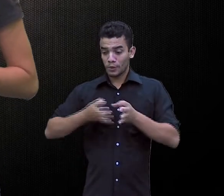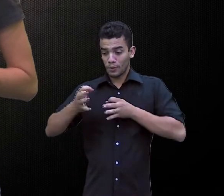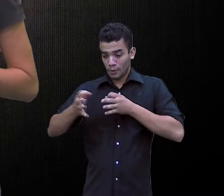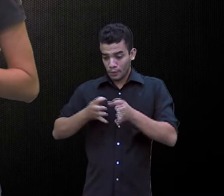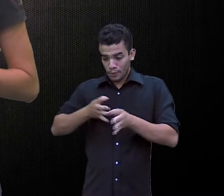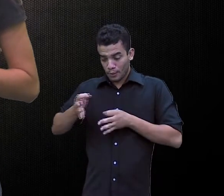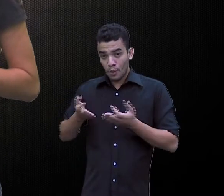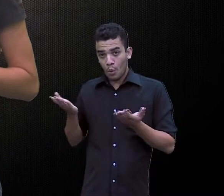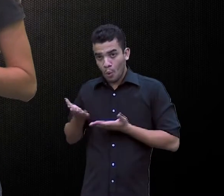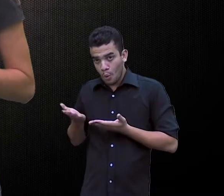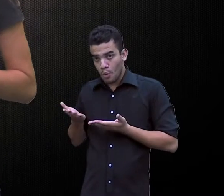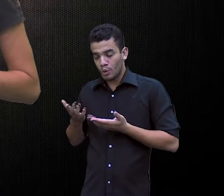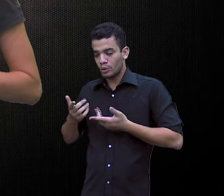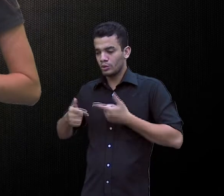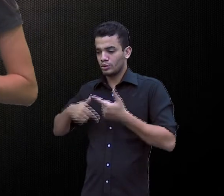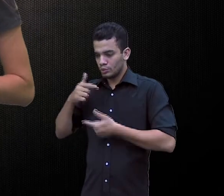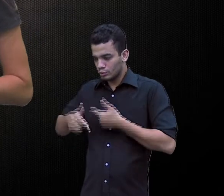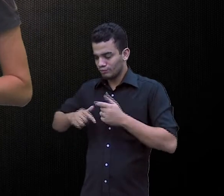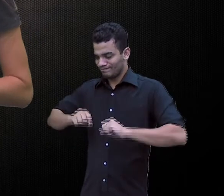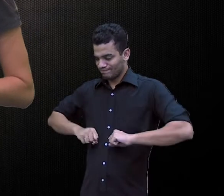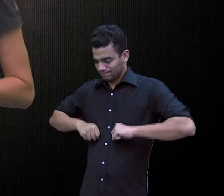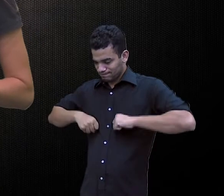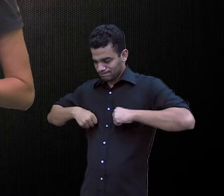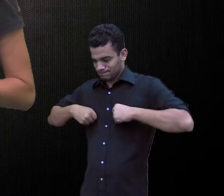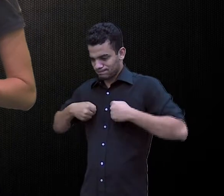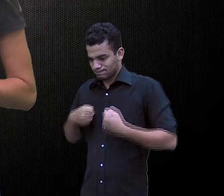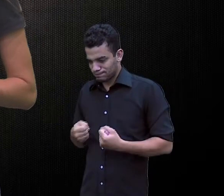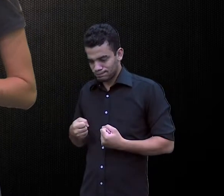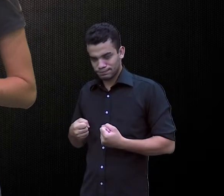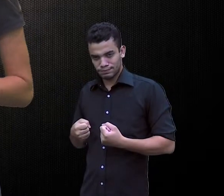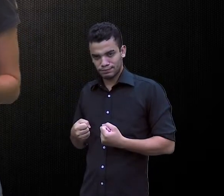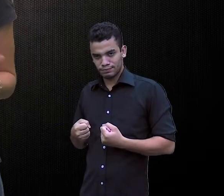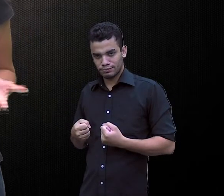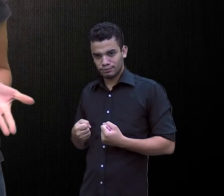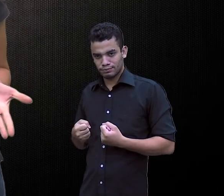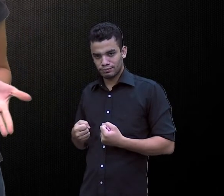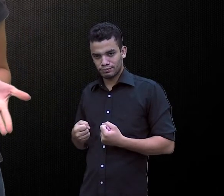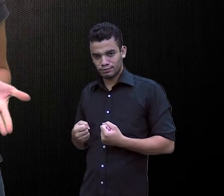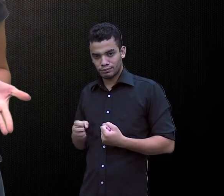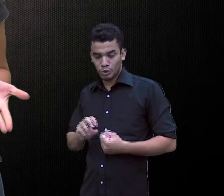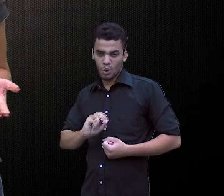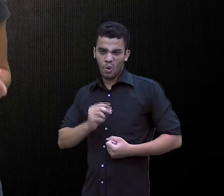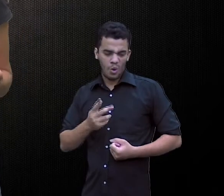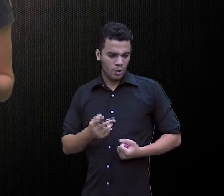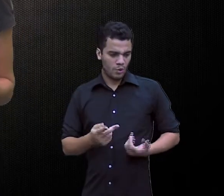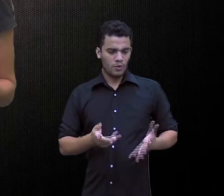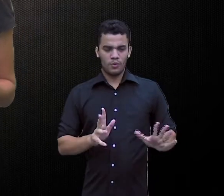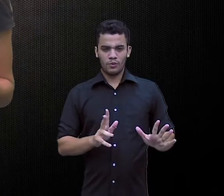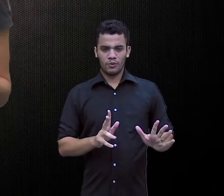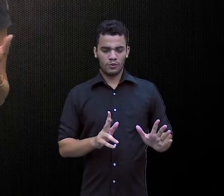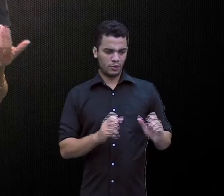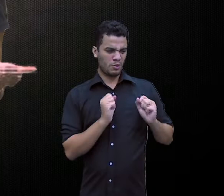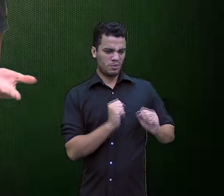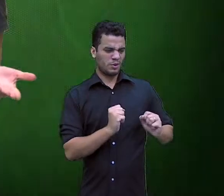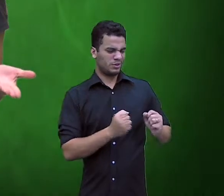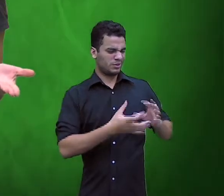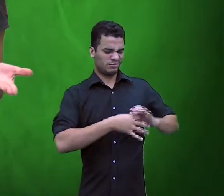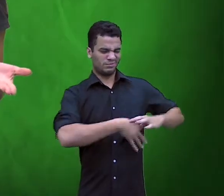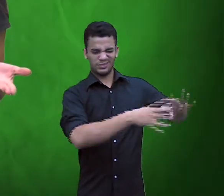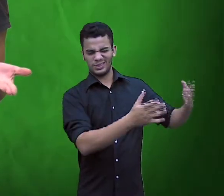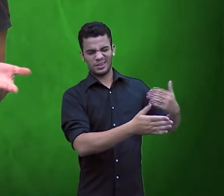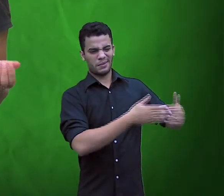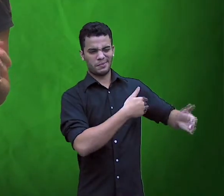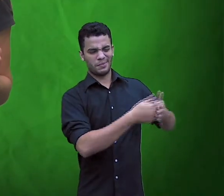viver sem nos preocuparmos com o futuro? Será? Qual será? Que devemos